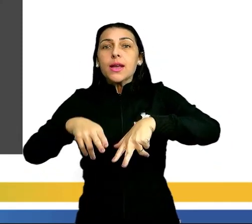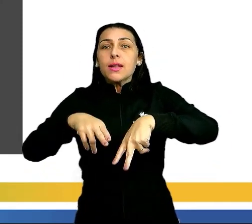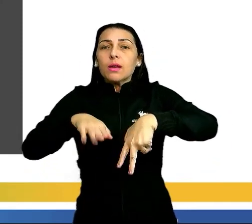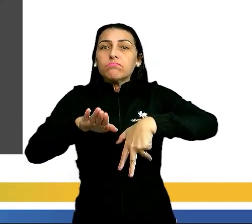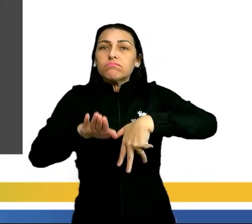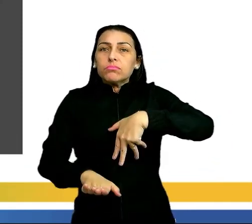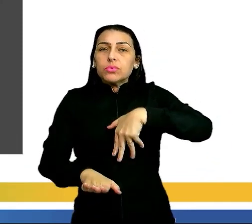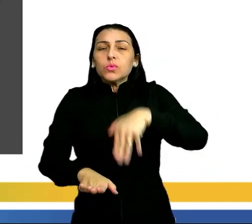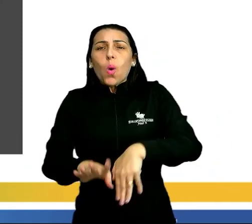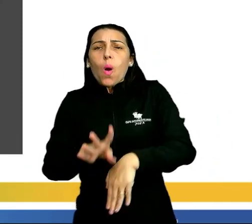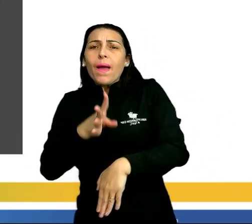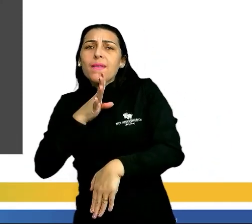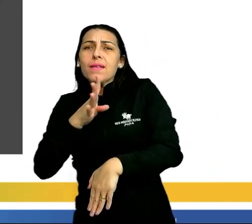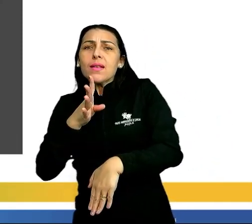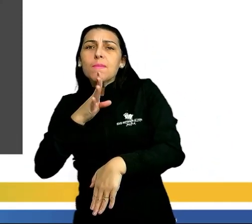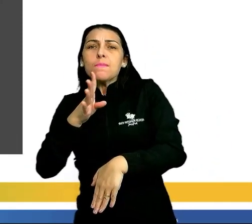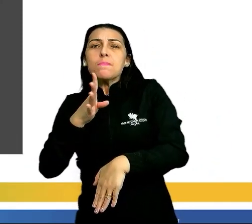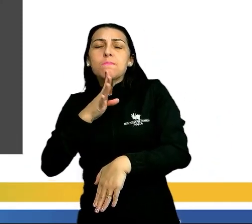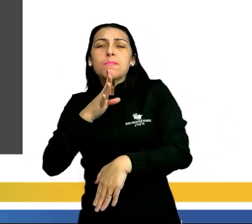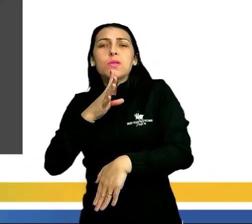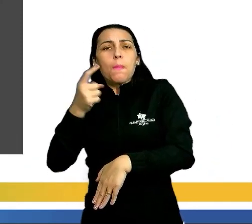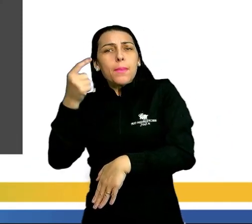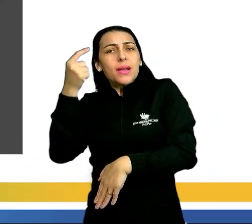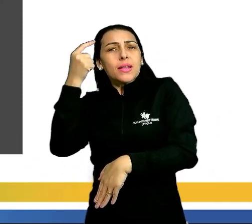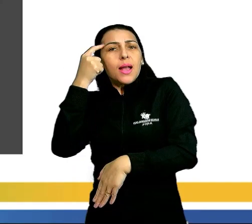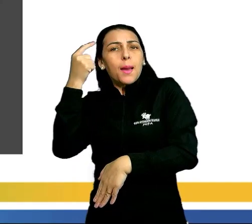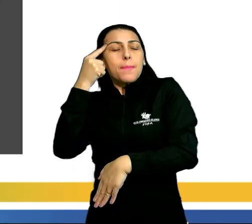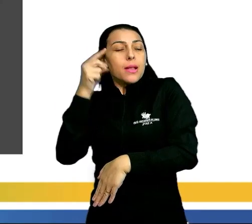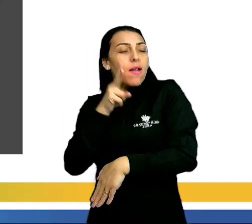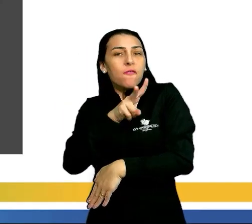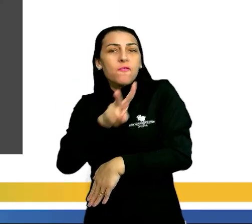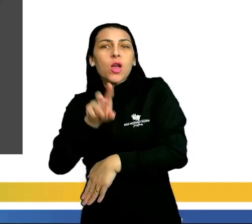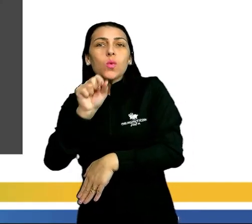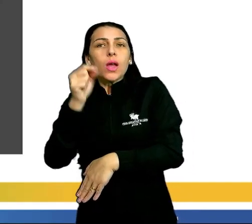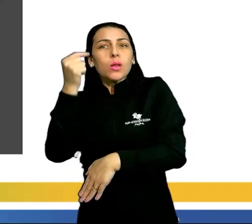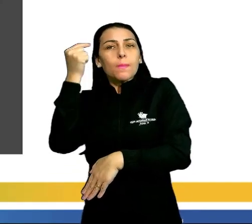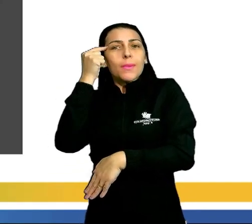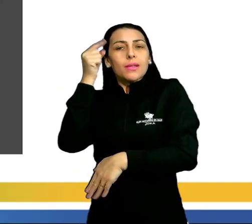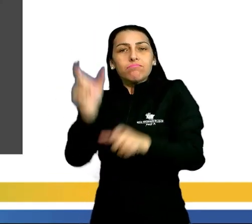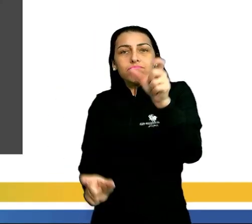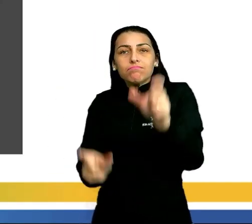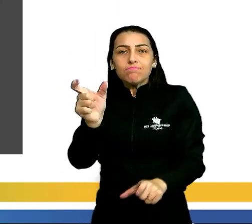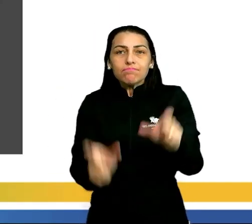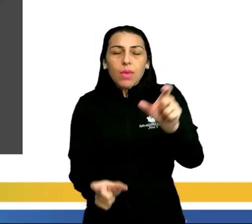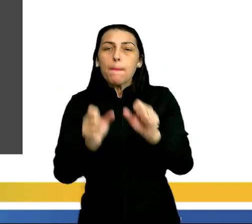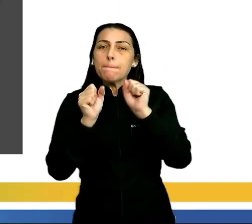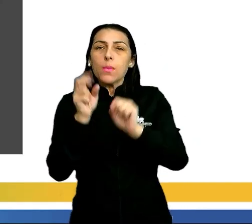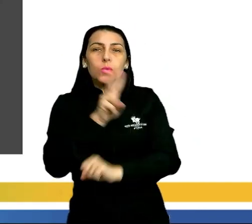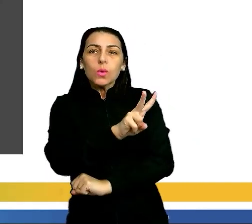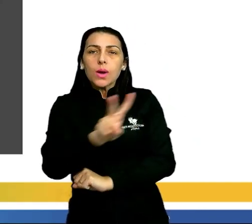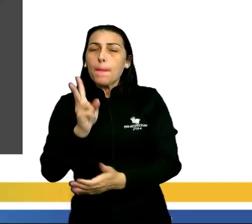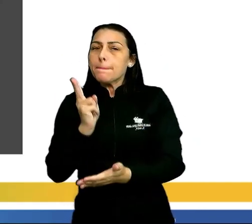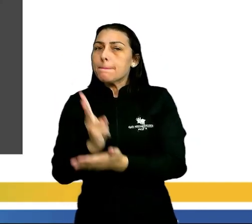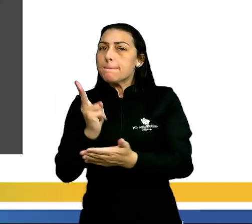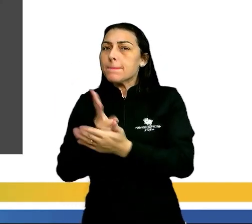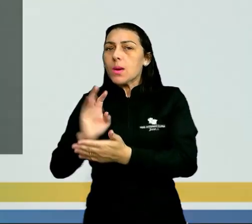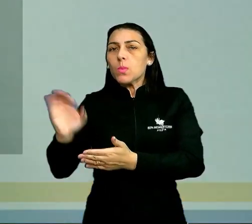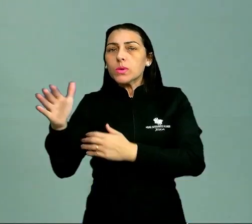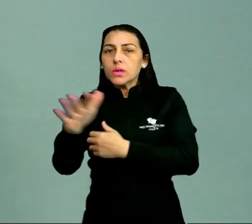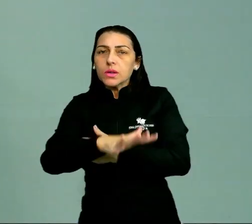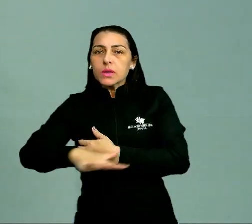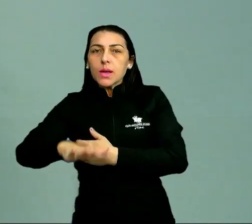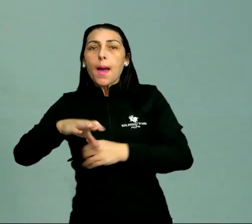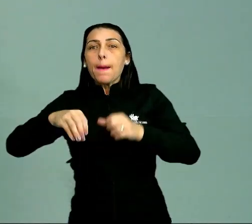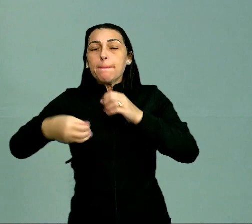pisam. Todo ponto de vista é a vista de um ponto. Ou seja, eu posso olhar o mesmo fato social, a